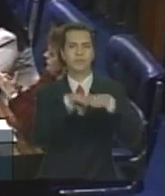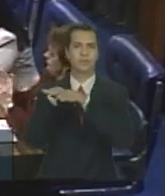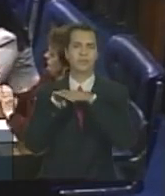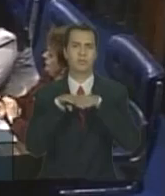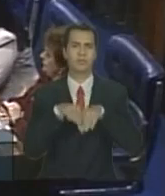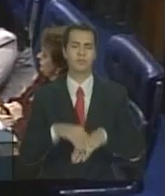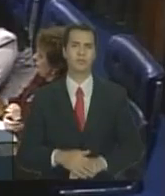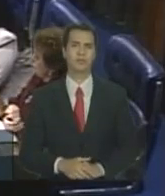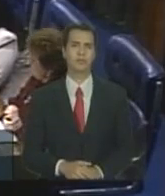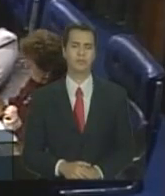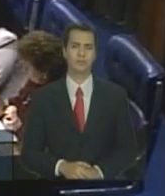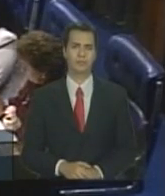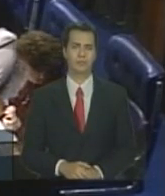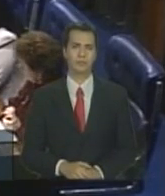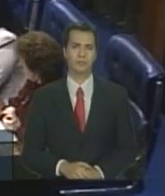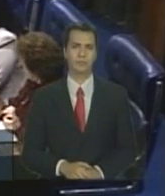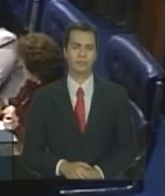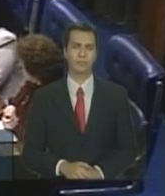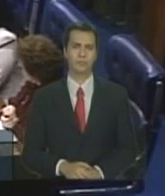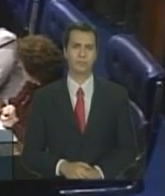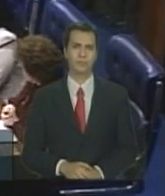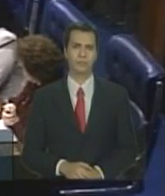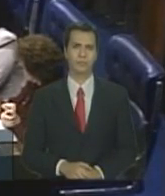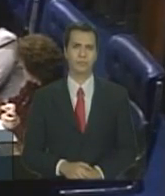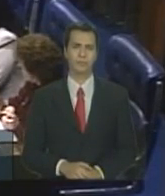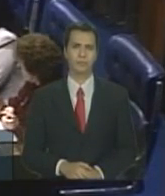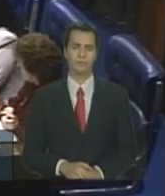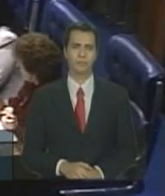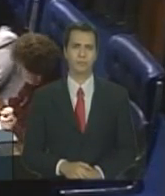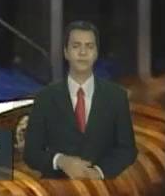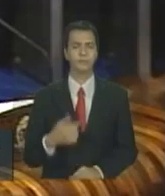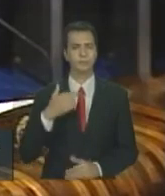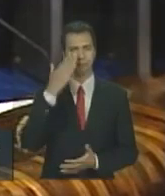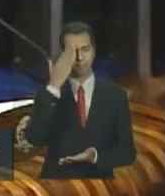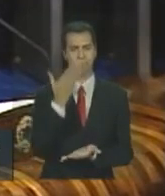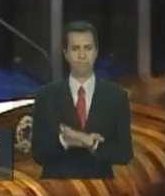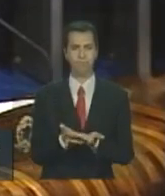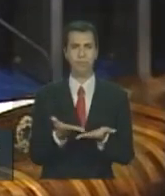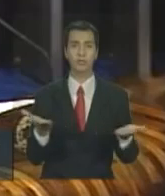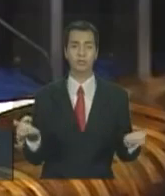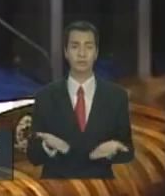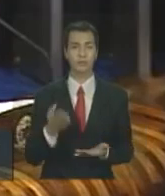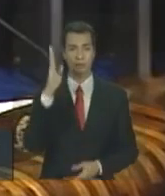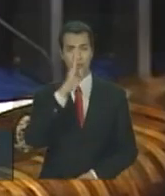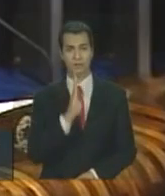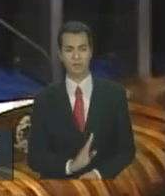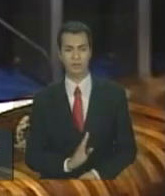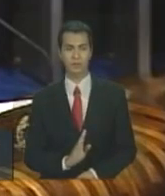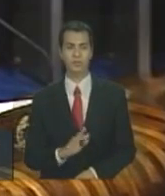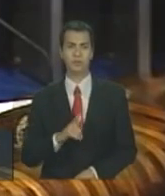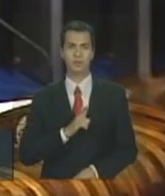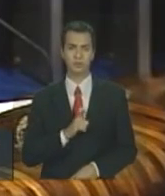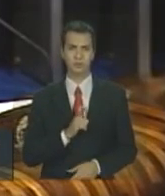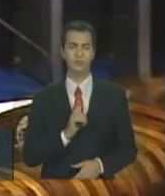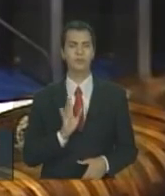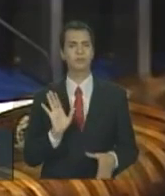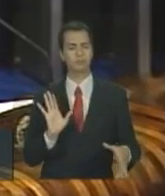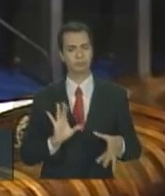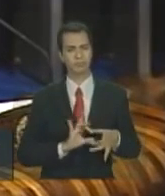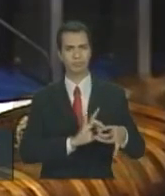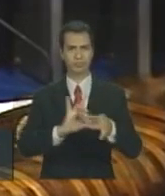Eu tenho certeza que, em torno disso, todos os brasileiros e as brasileiras se agregam.